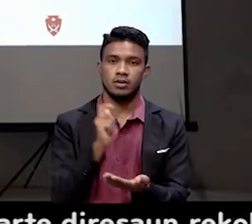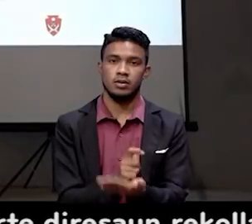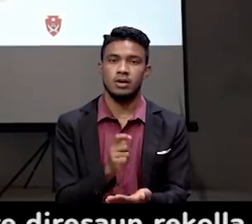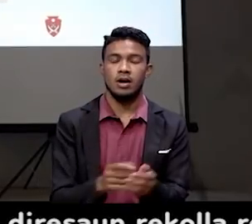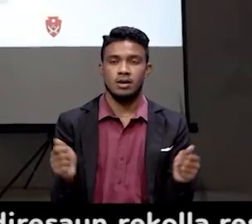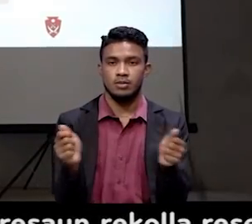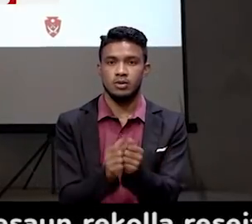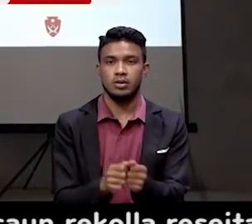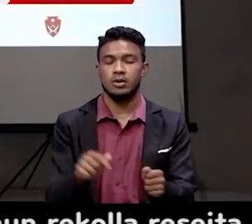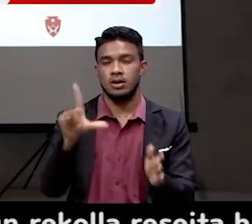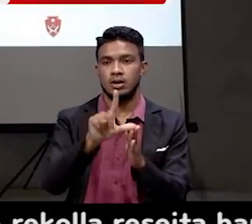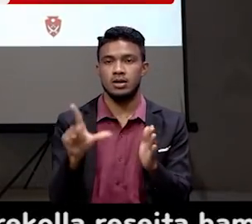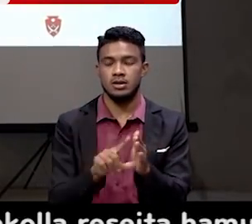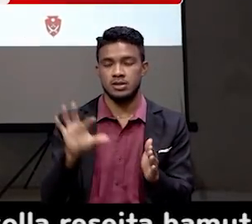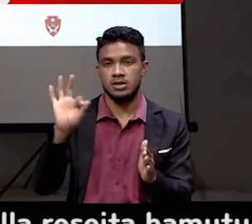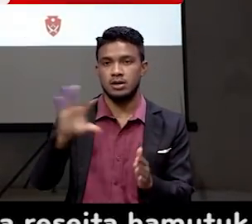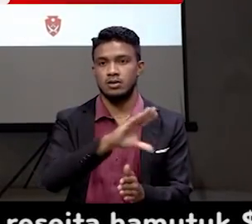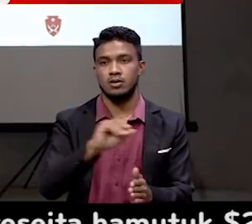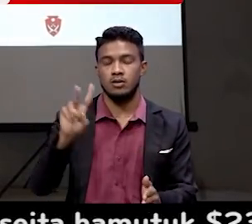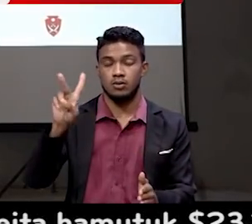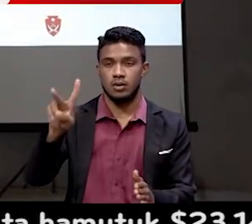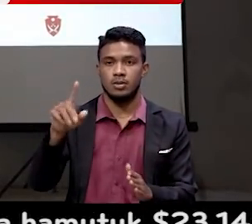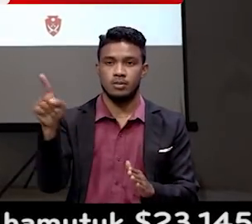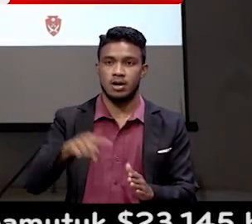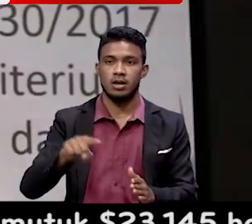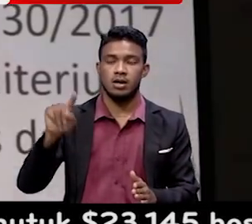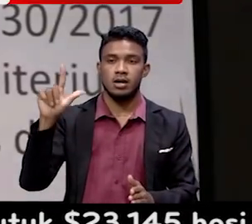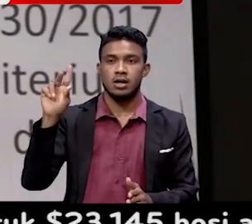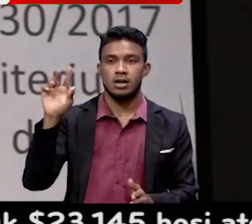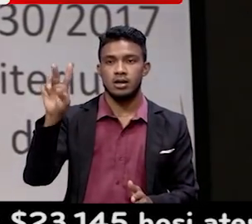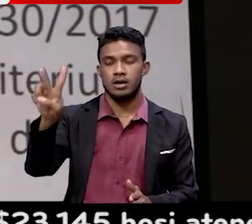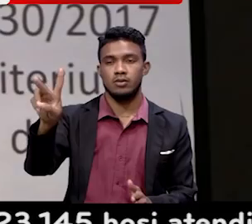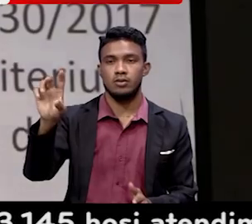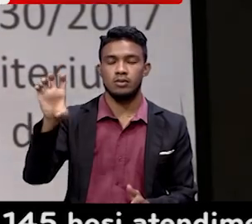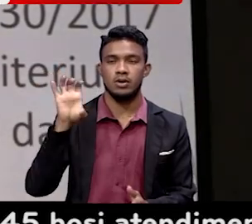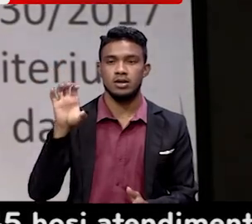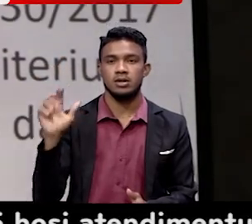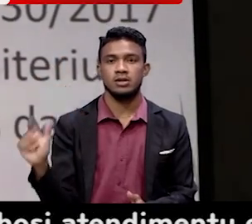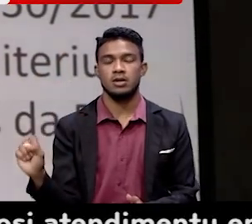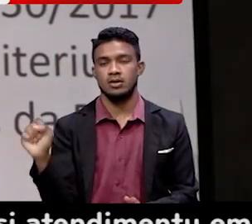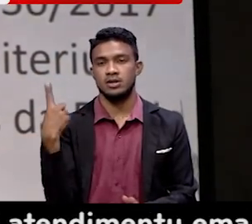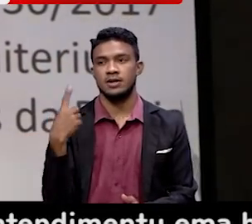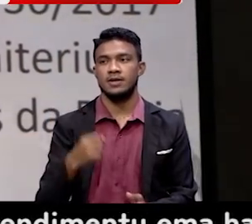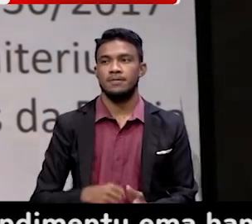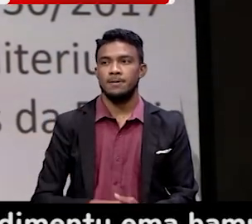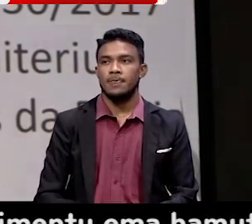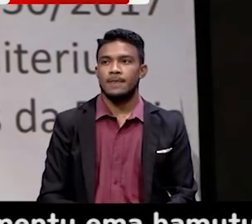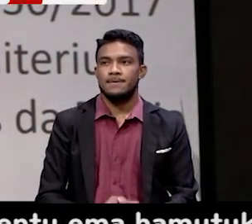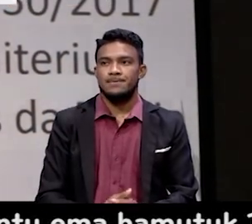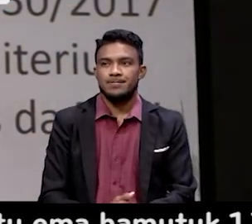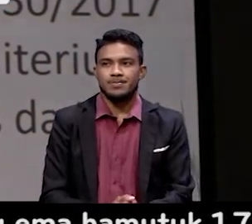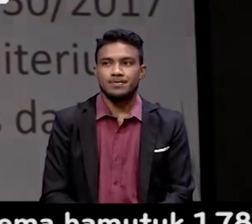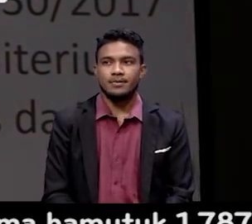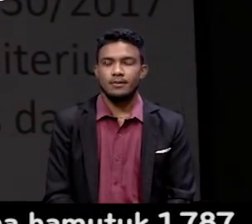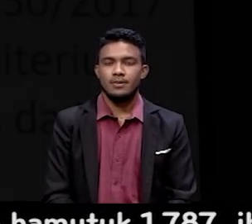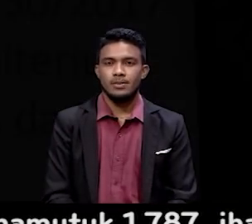6/2019, no altera ba Lei número 2/2019, sanu resing ida. Equipa cobertura, GMN.